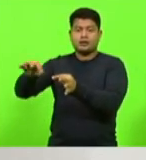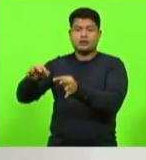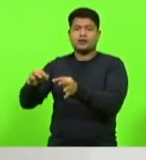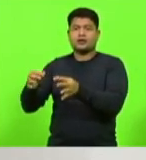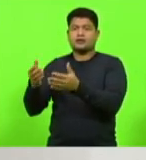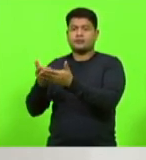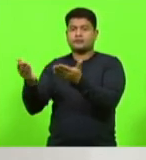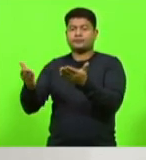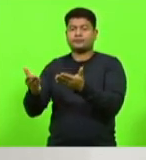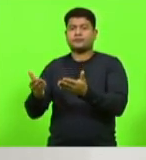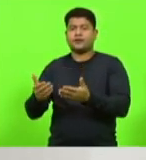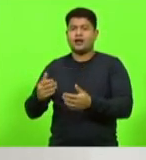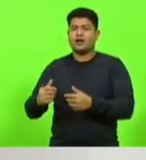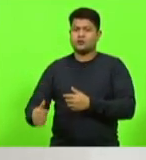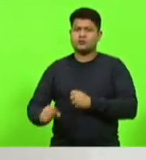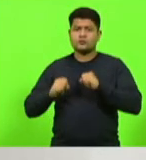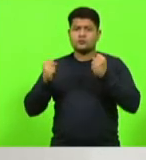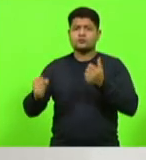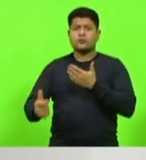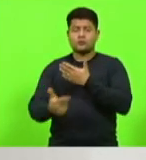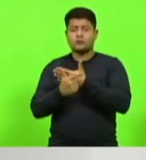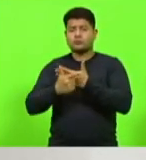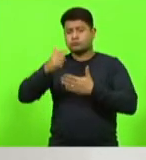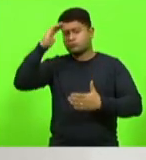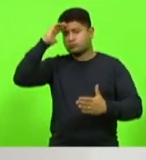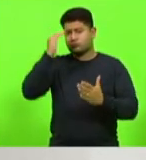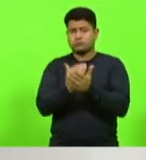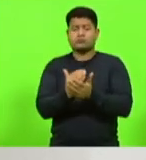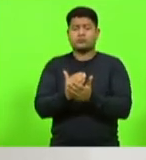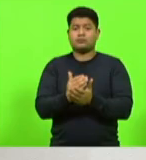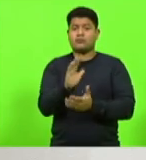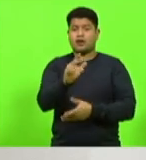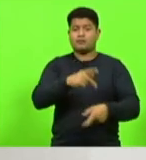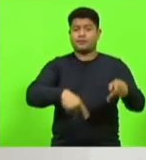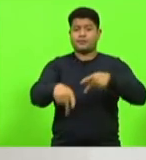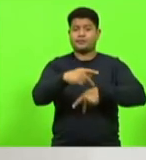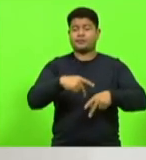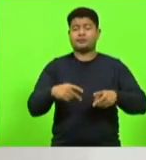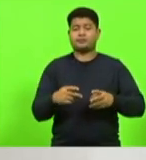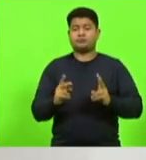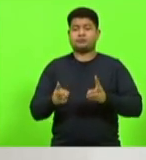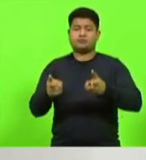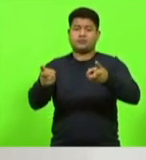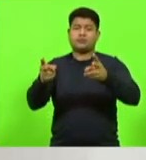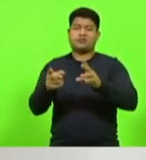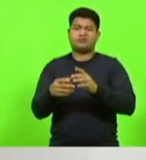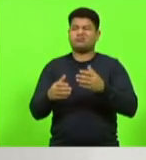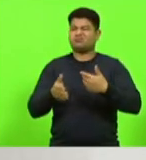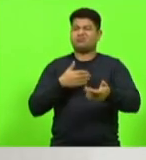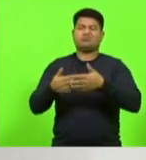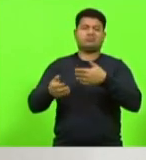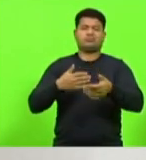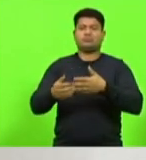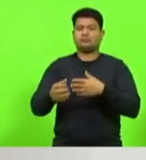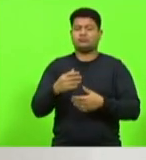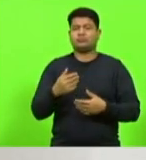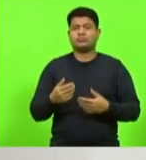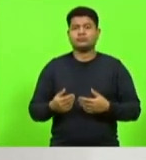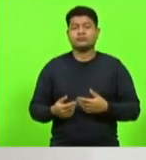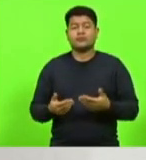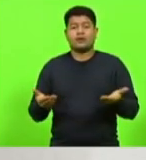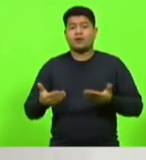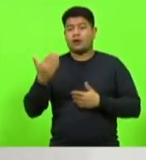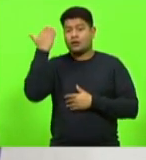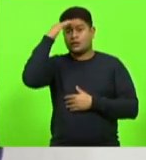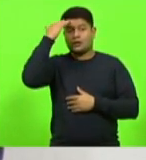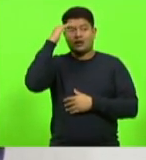fazendo o seu papel e a população catarinense continuar, não entendendo a gravidade do momento que